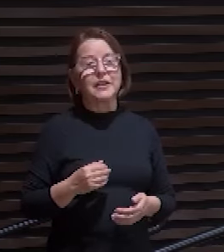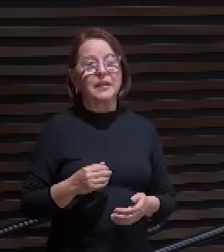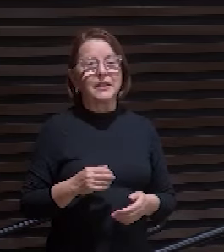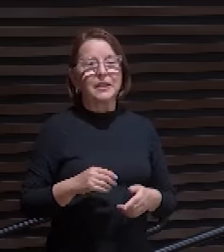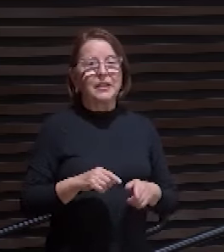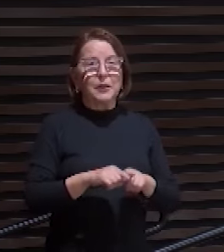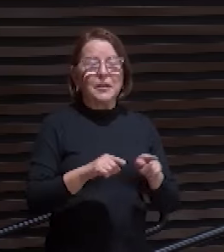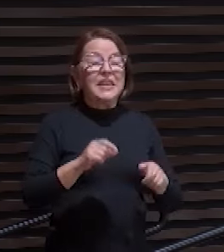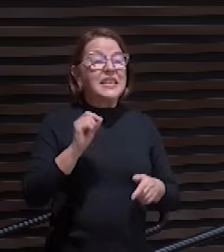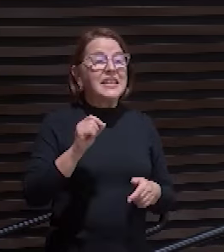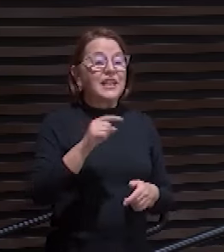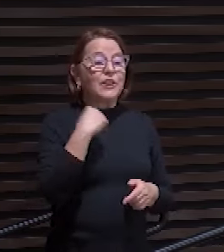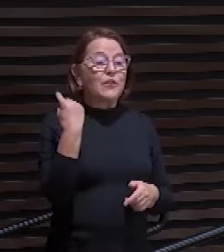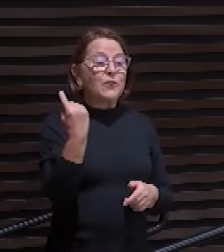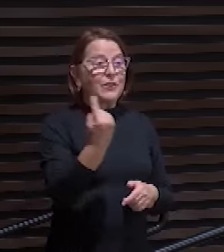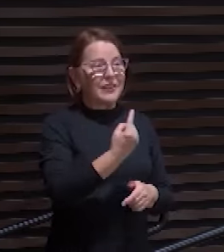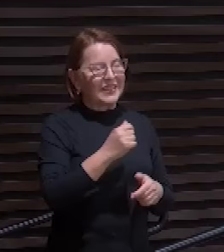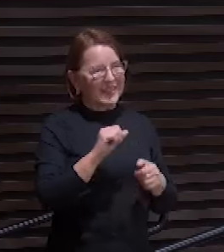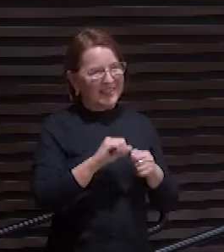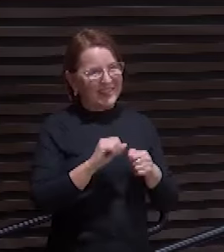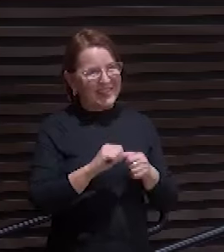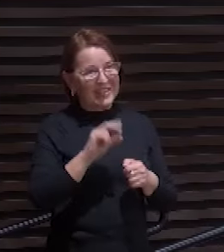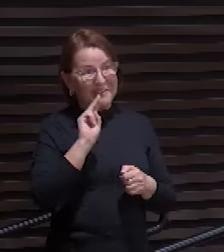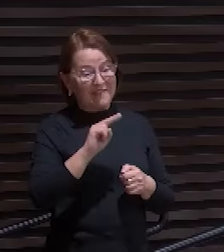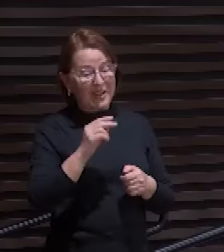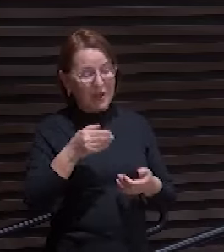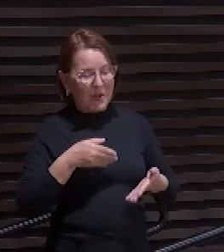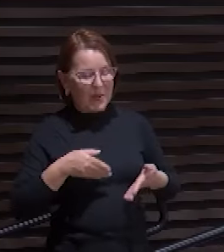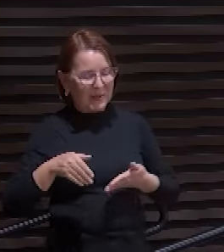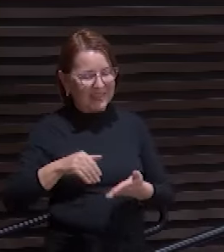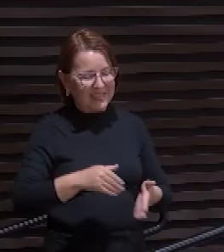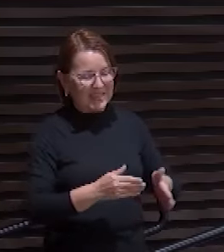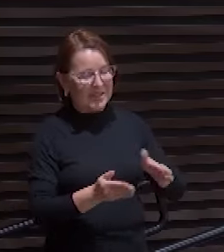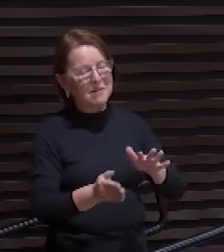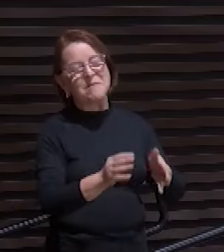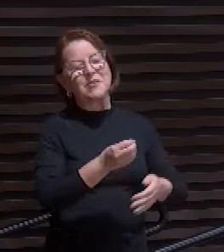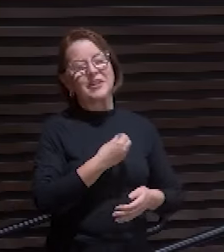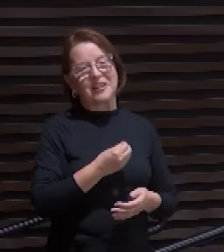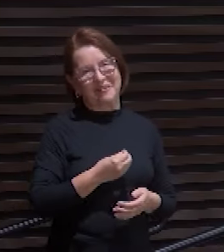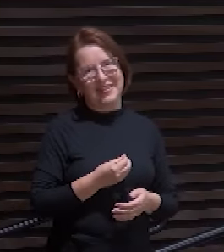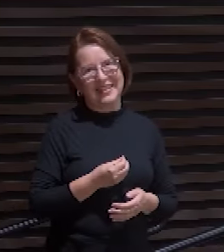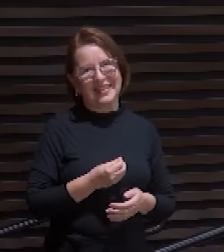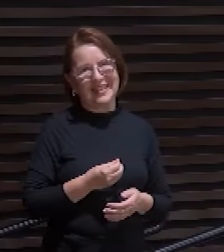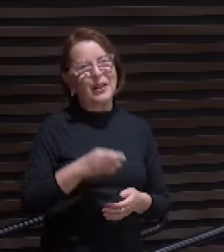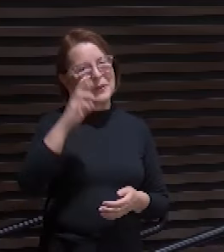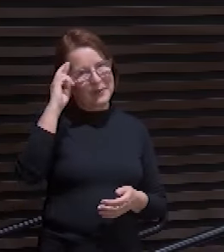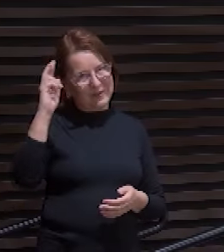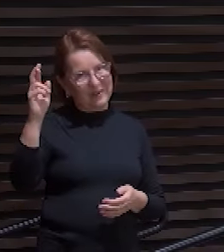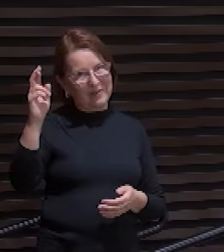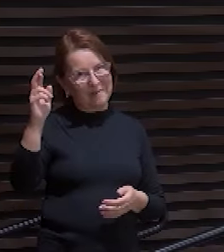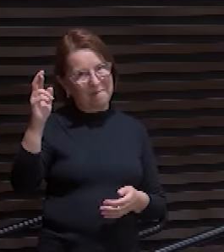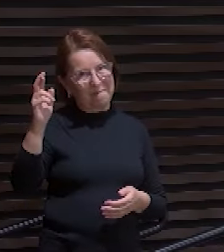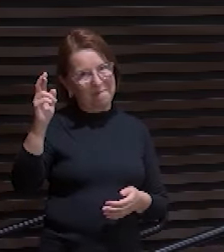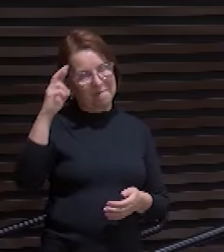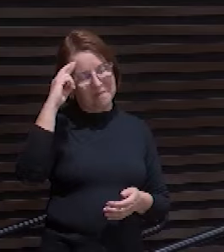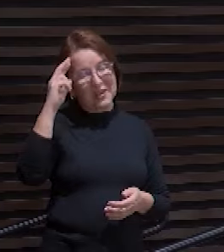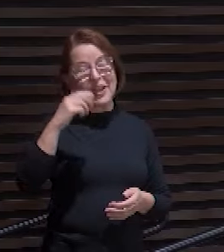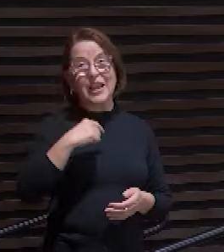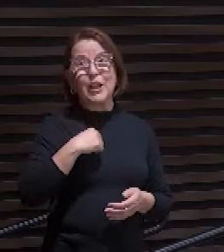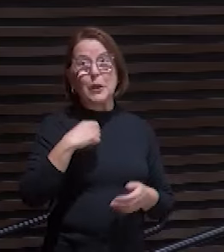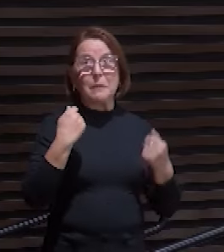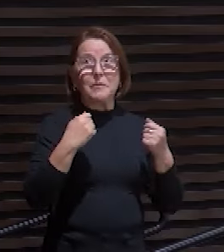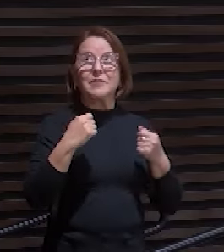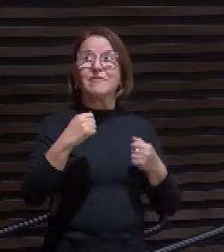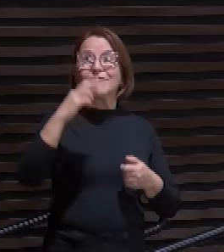Senhor. Senhor, eu preciso que o Senhor mude a minha visão. Quando Paulo ora